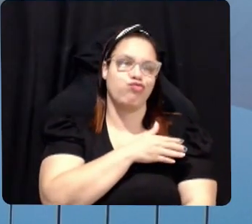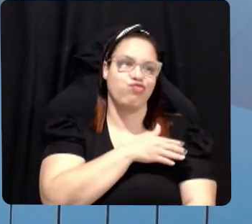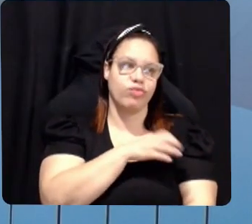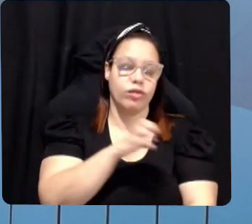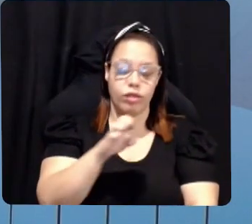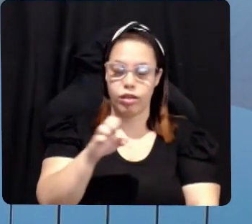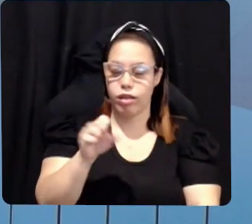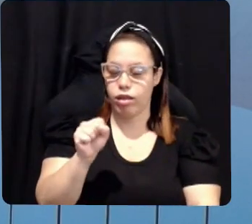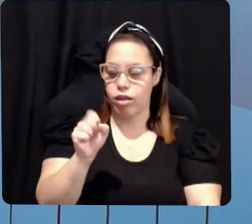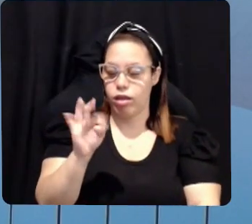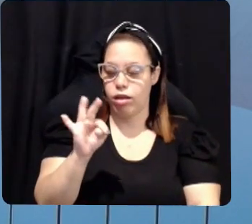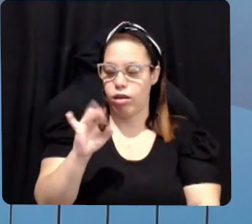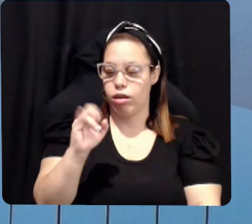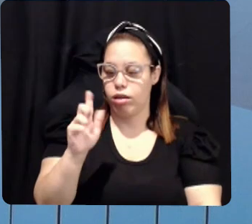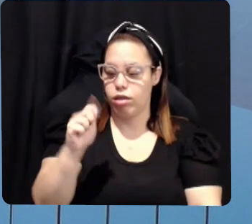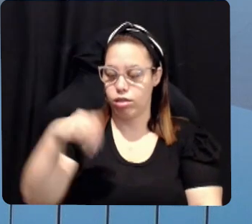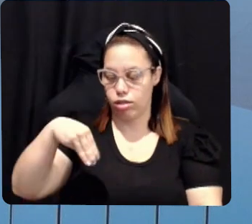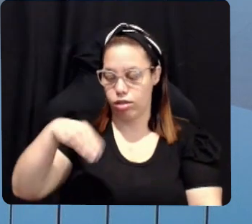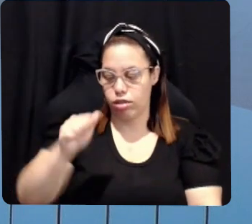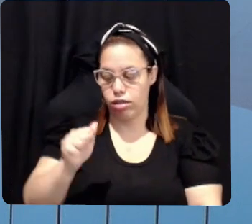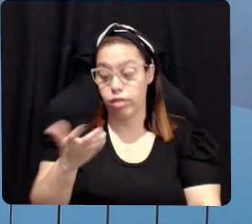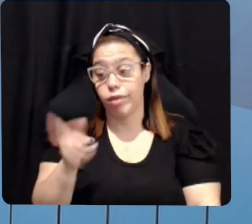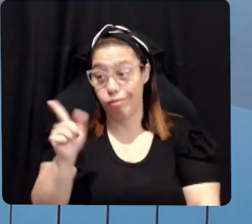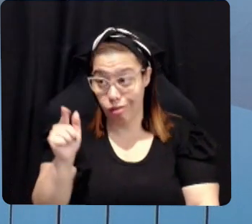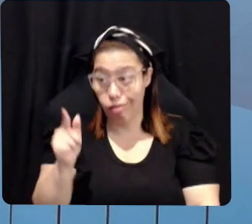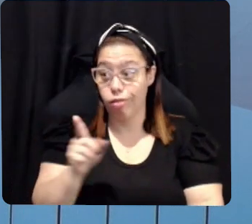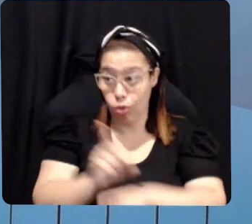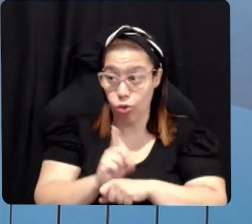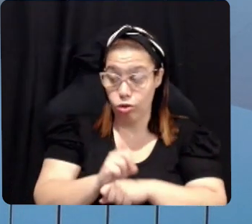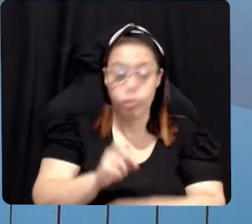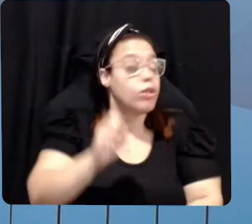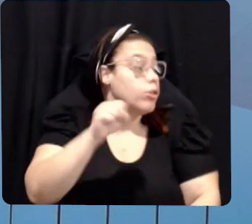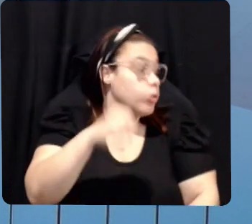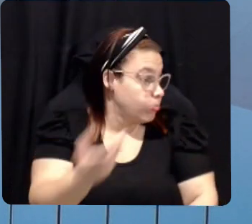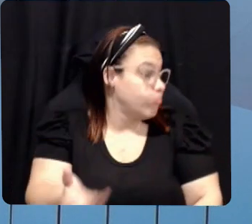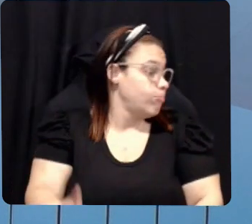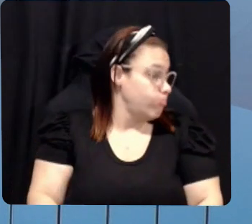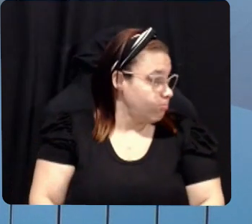preconceito, há muito estigma em torno desse assunto, né, Sulene?